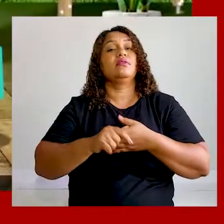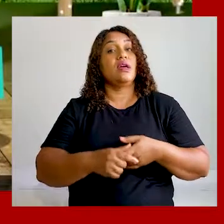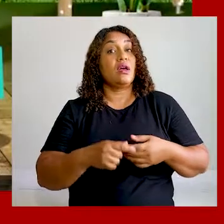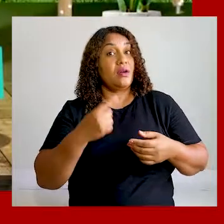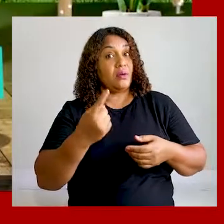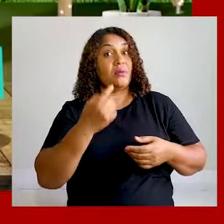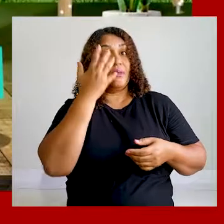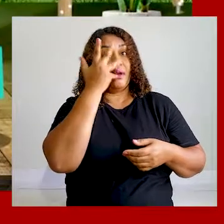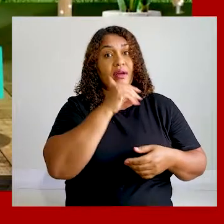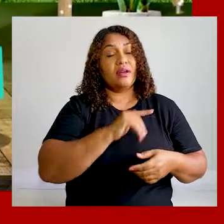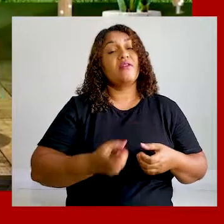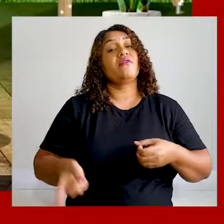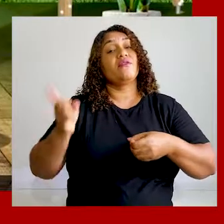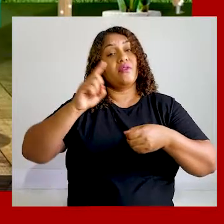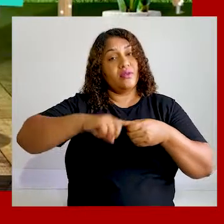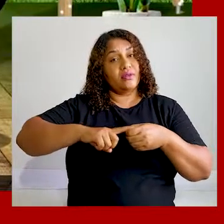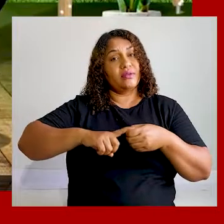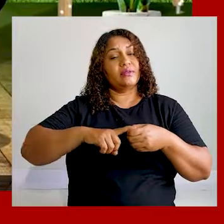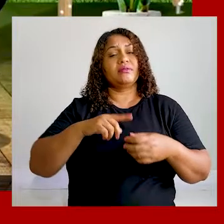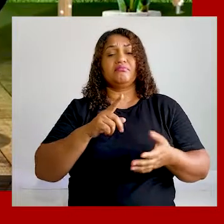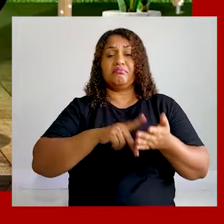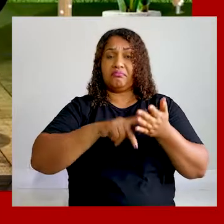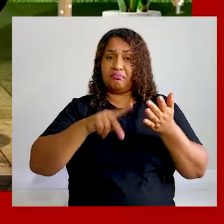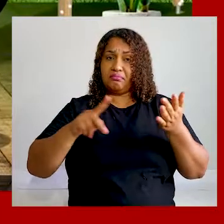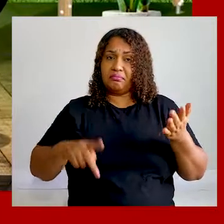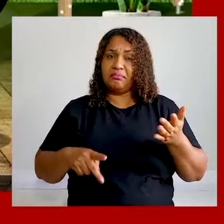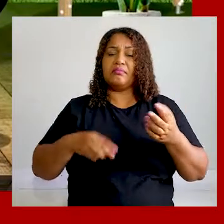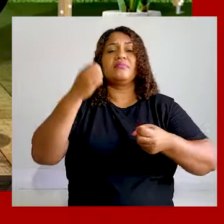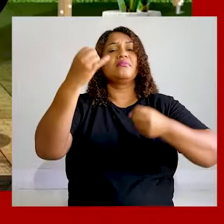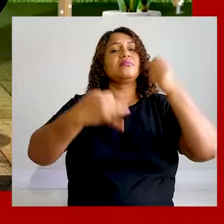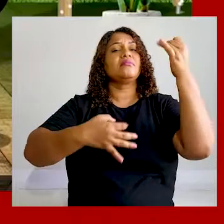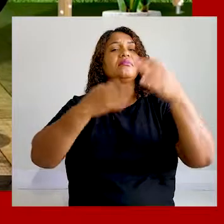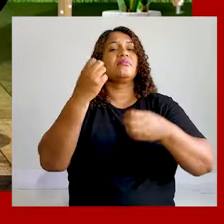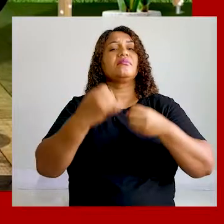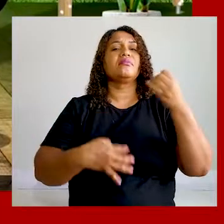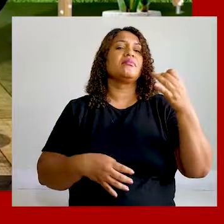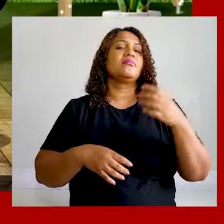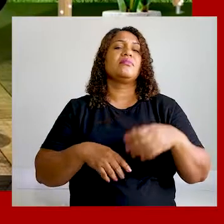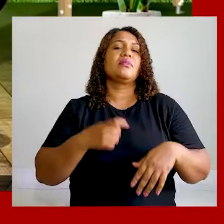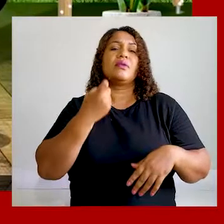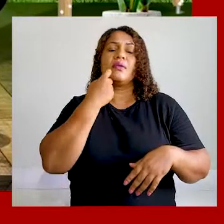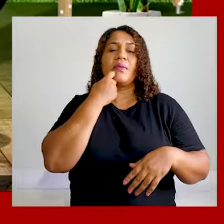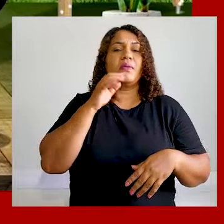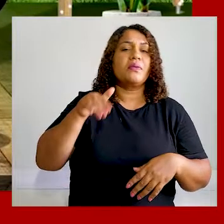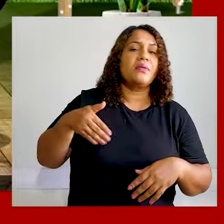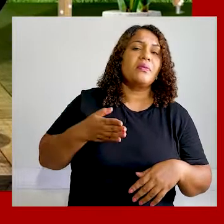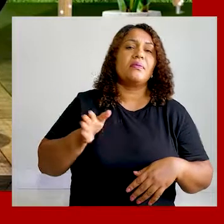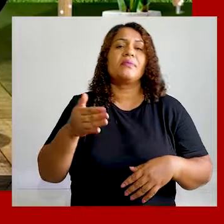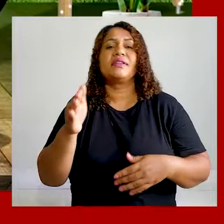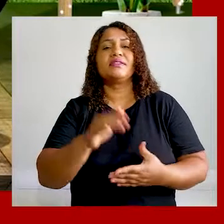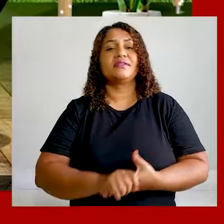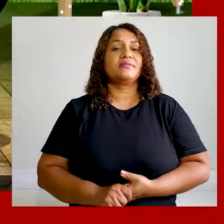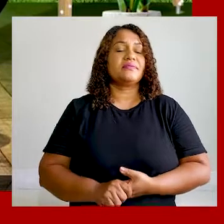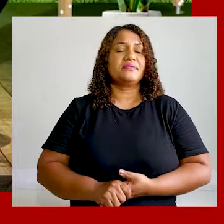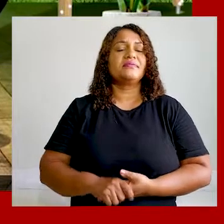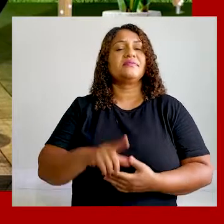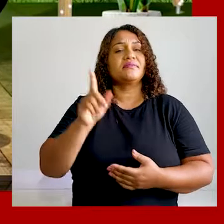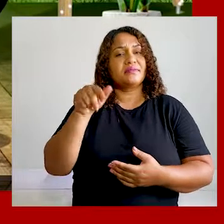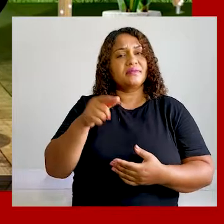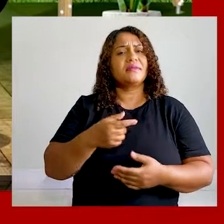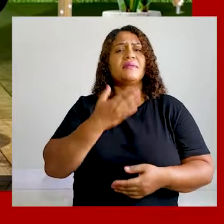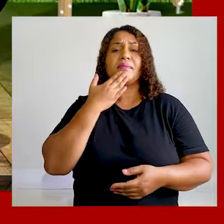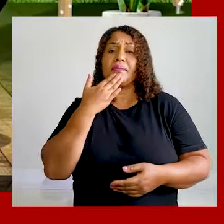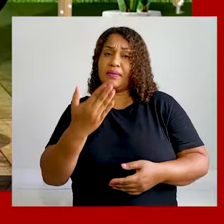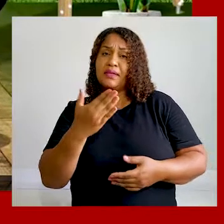uma dessas que voltei a ser poeta, para recontar em versos o meu peixinho.